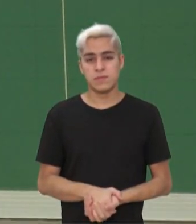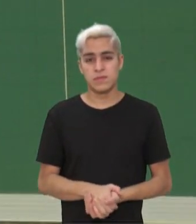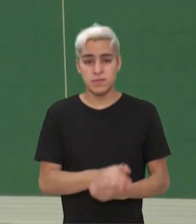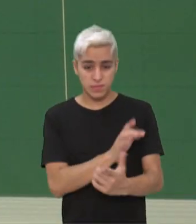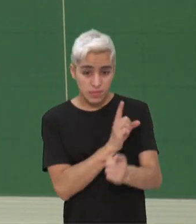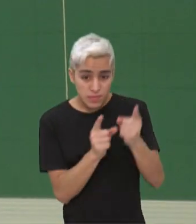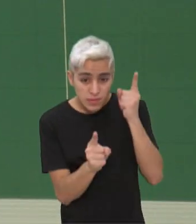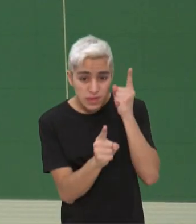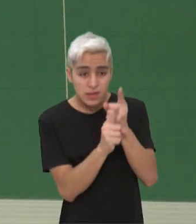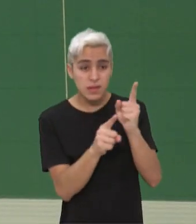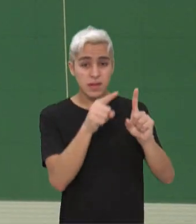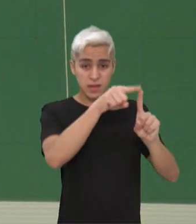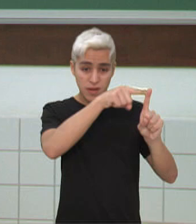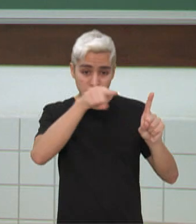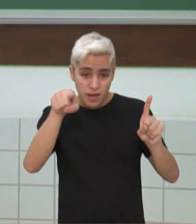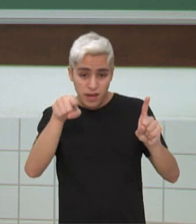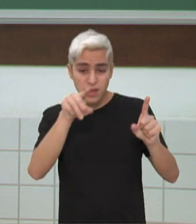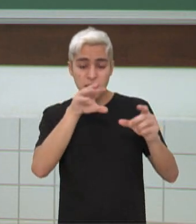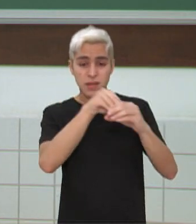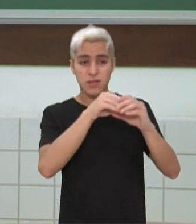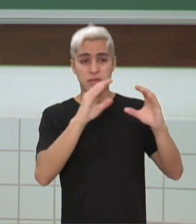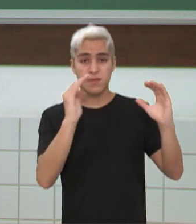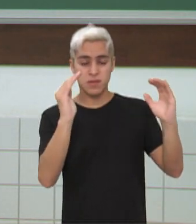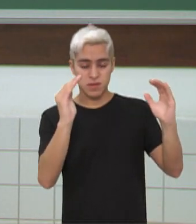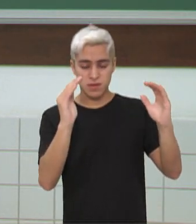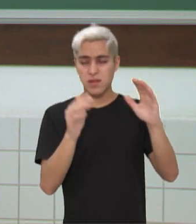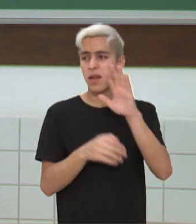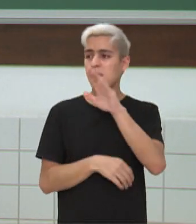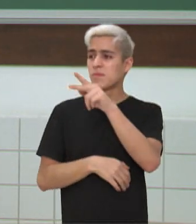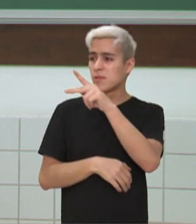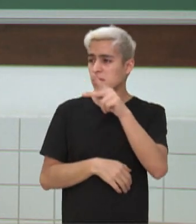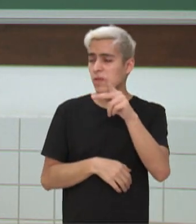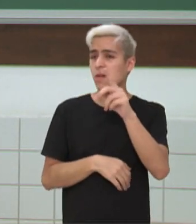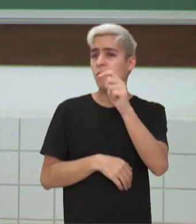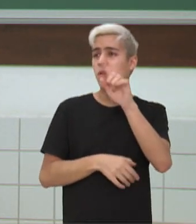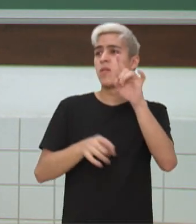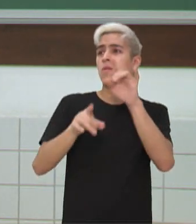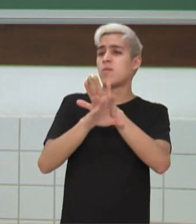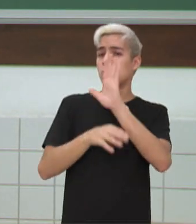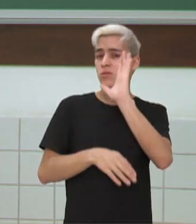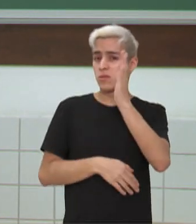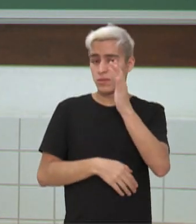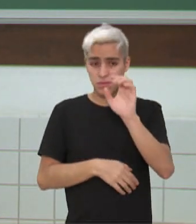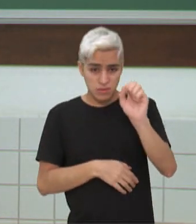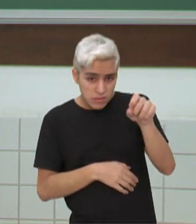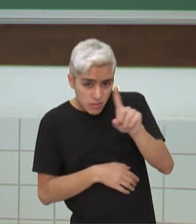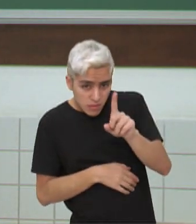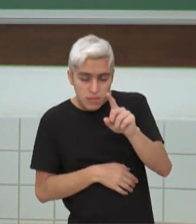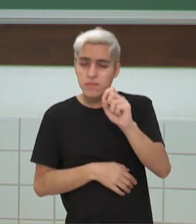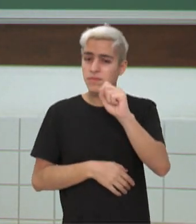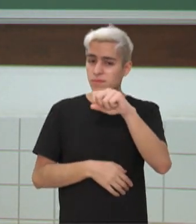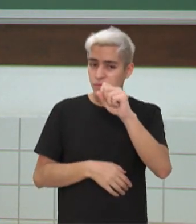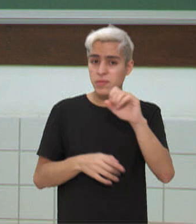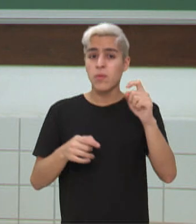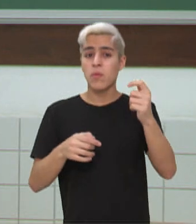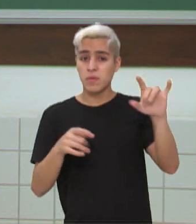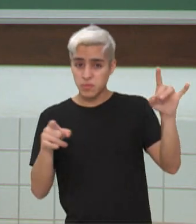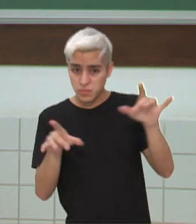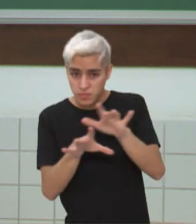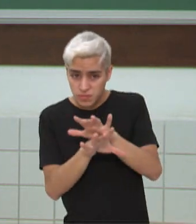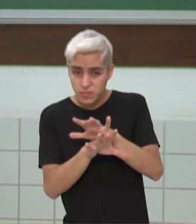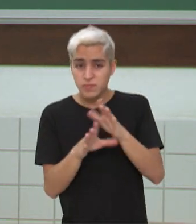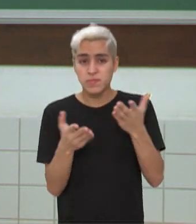Encontrei as raízes da minha função. Fala, professor, está quase completo isso, sim ou não? Sim, quase